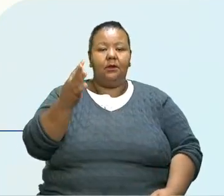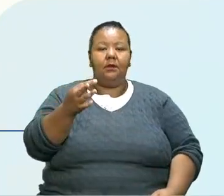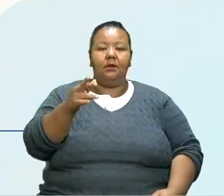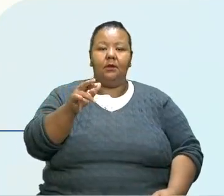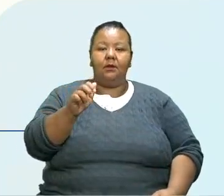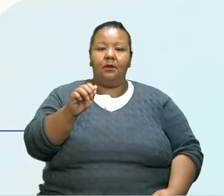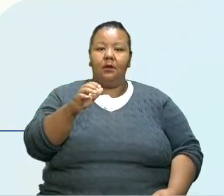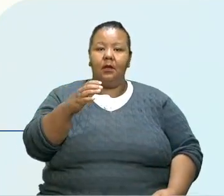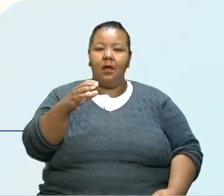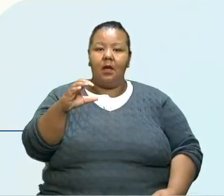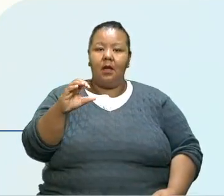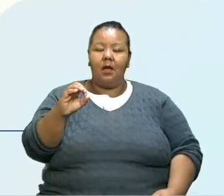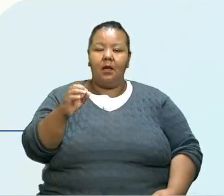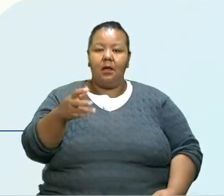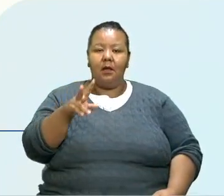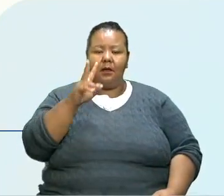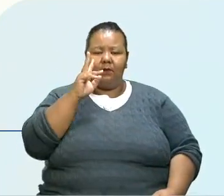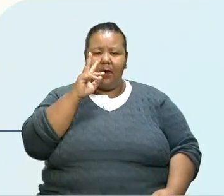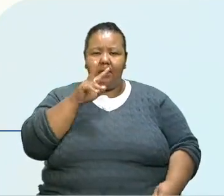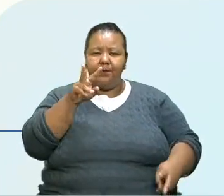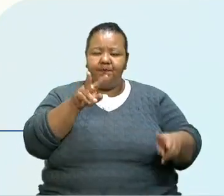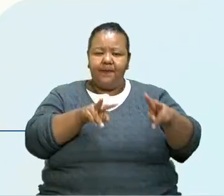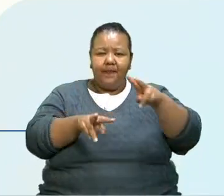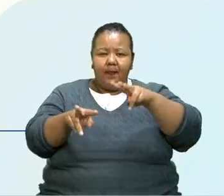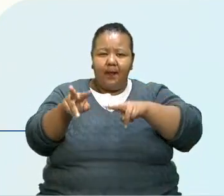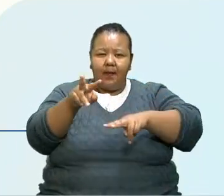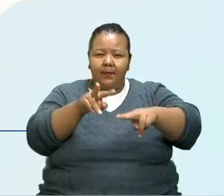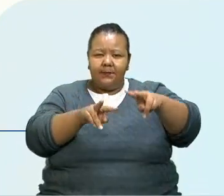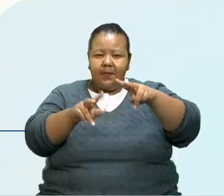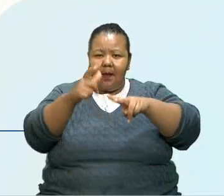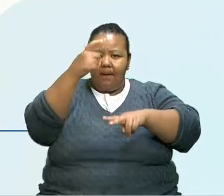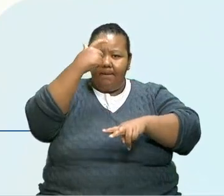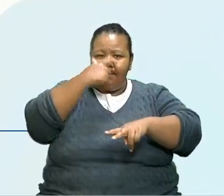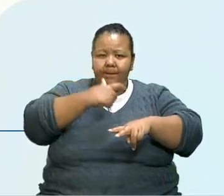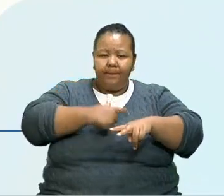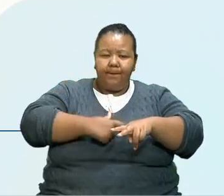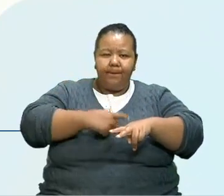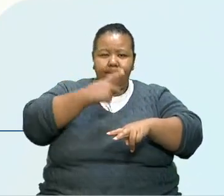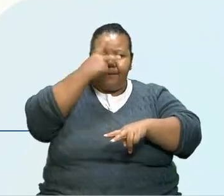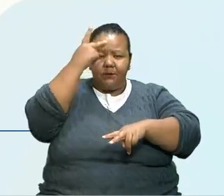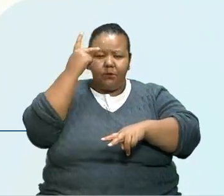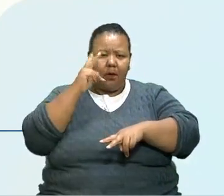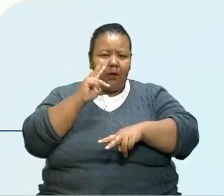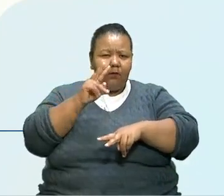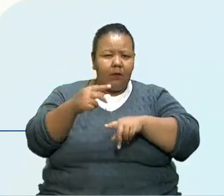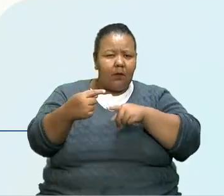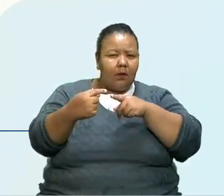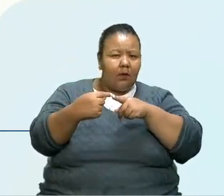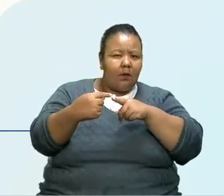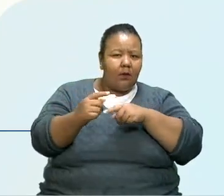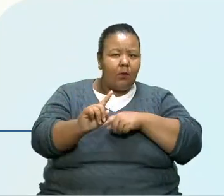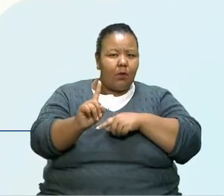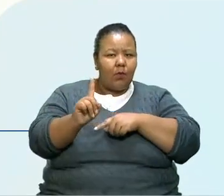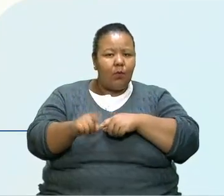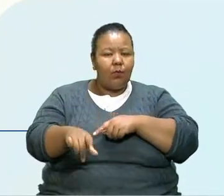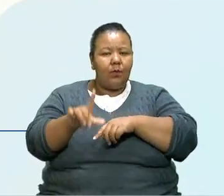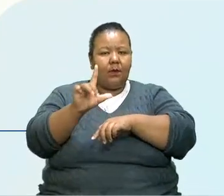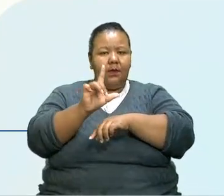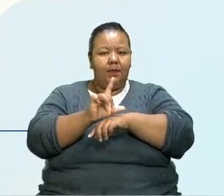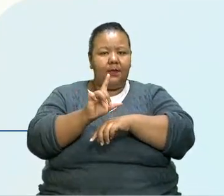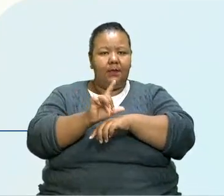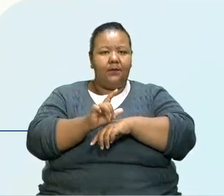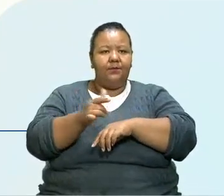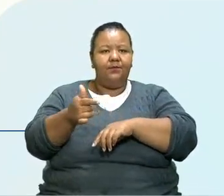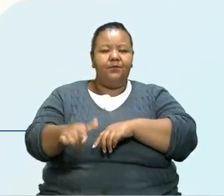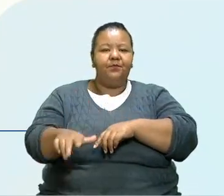os traços de personalidade que a pessoa tem, que ela vai conseguir trabalhar ali. Na